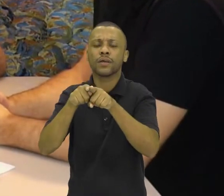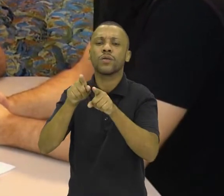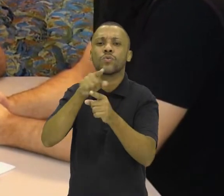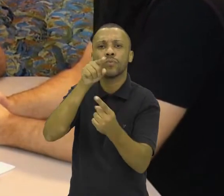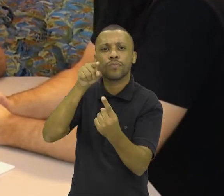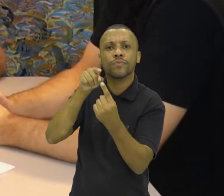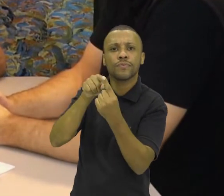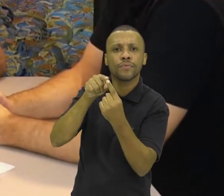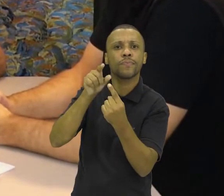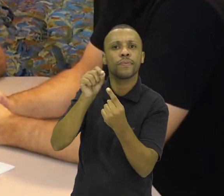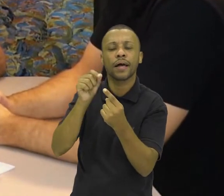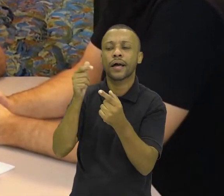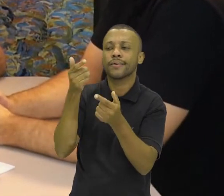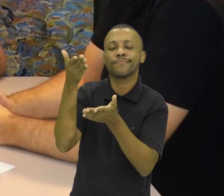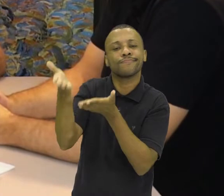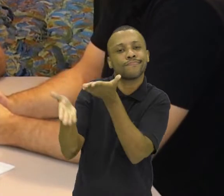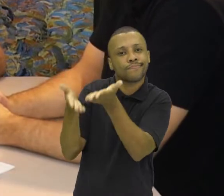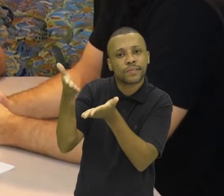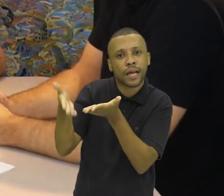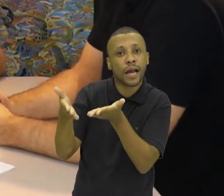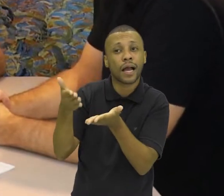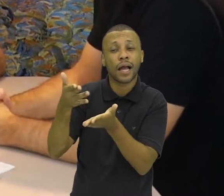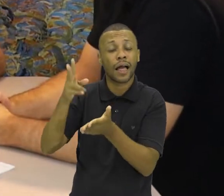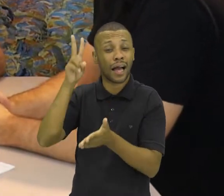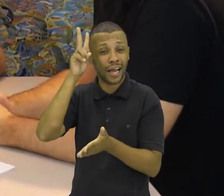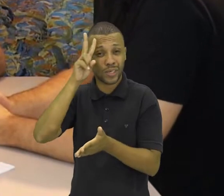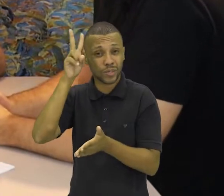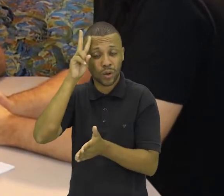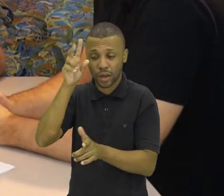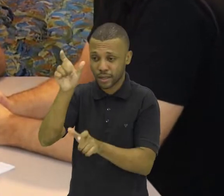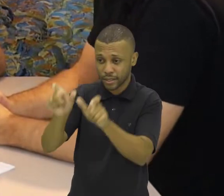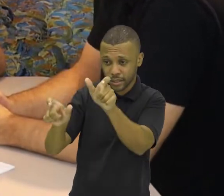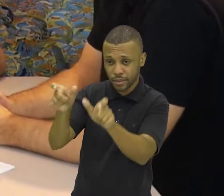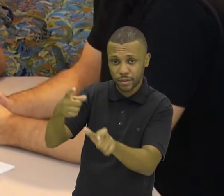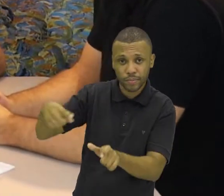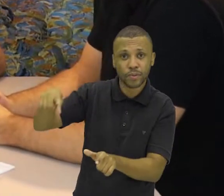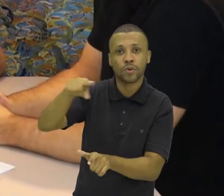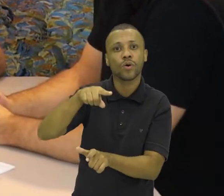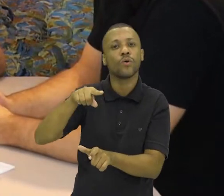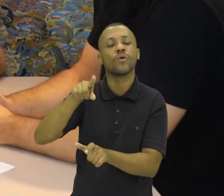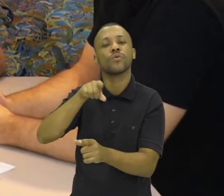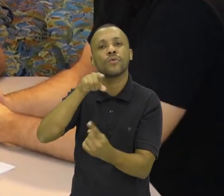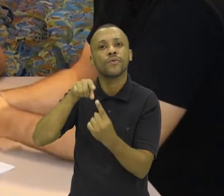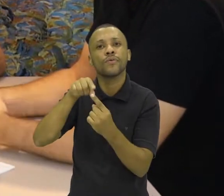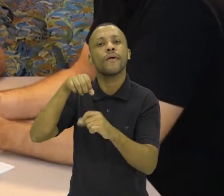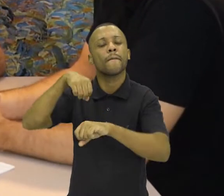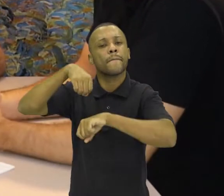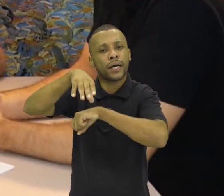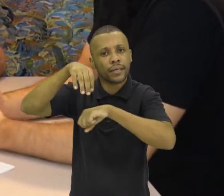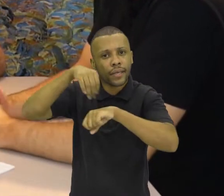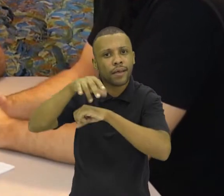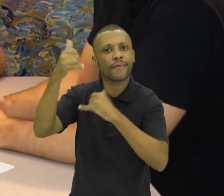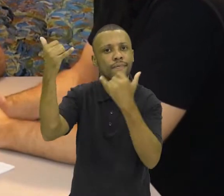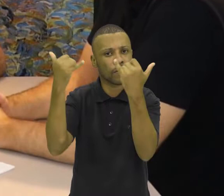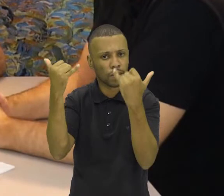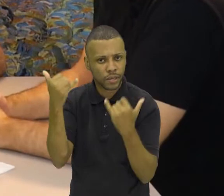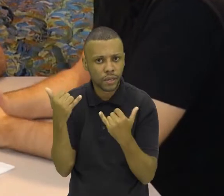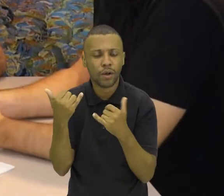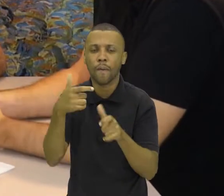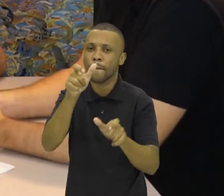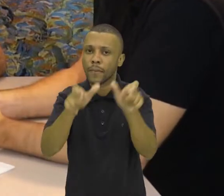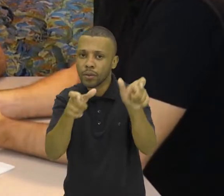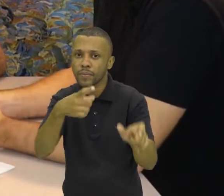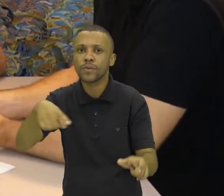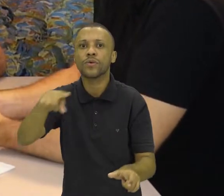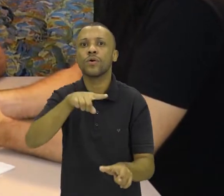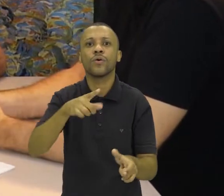mudar, demora, é a longo prazo. Então, a gente pede sempre ajuda das pessoas para levarem isso para frente. E, de certa